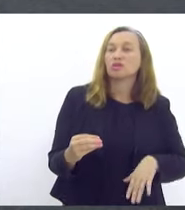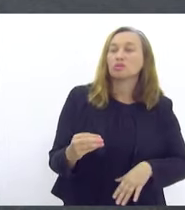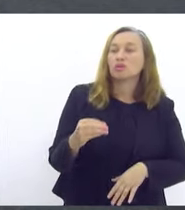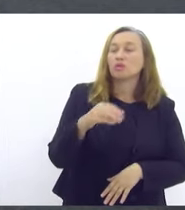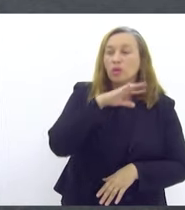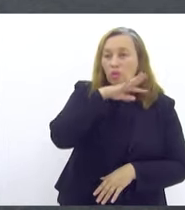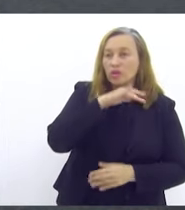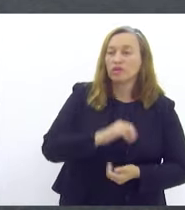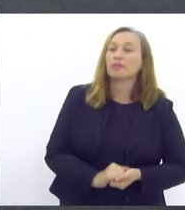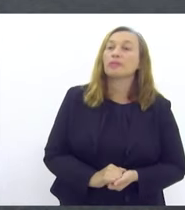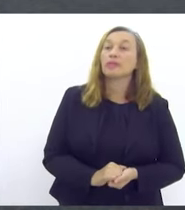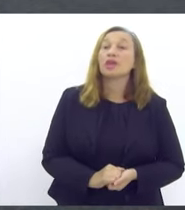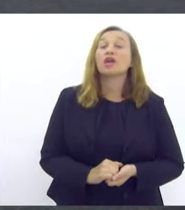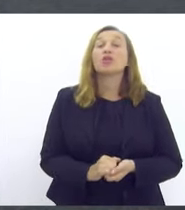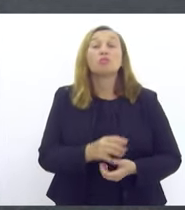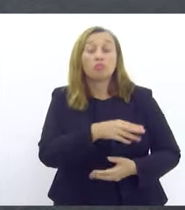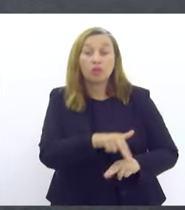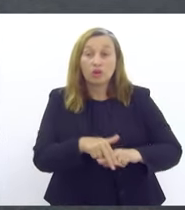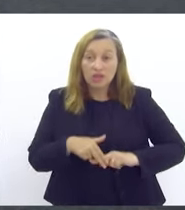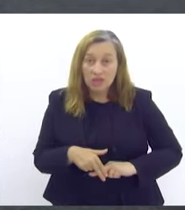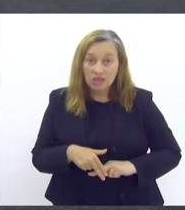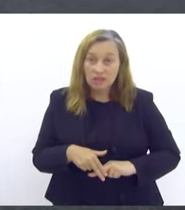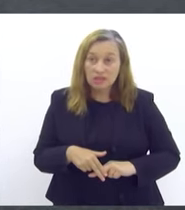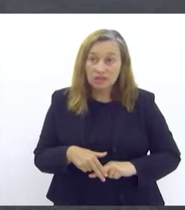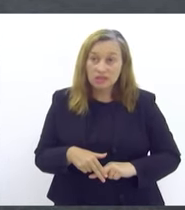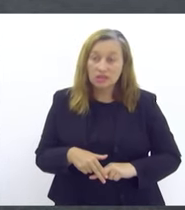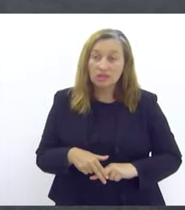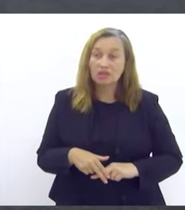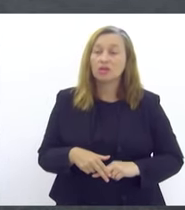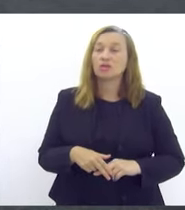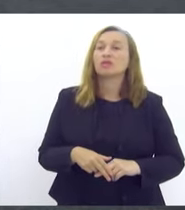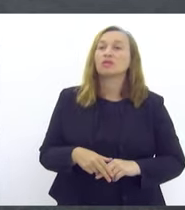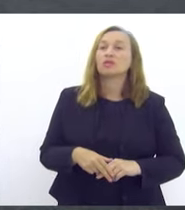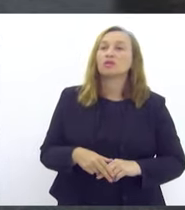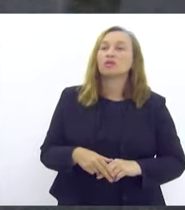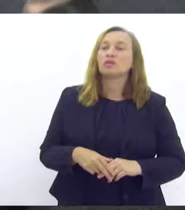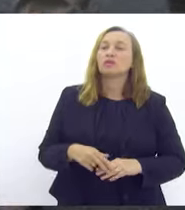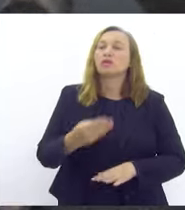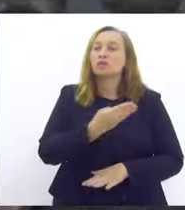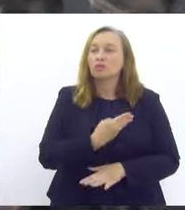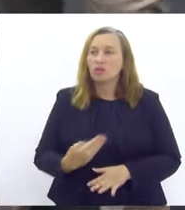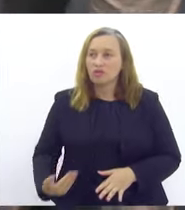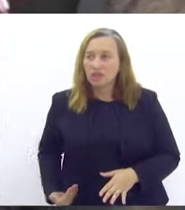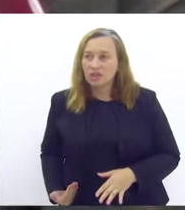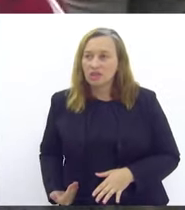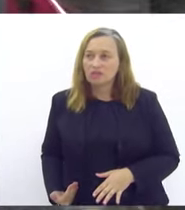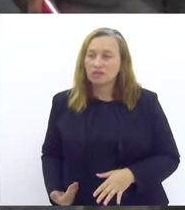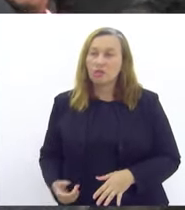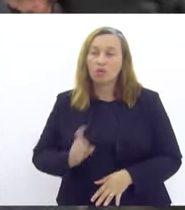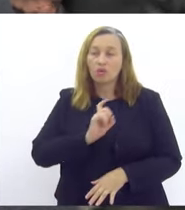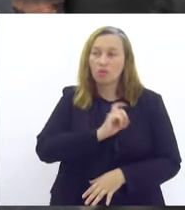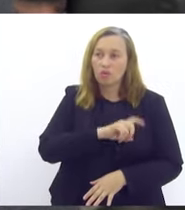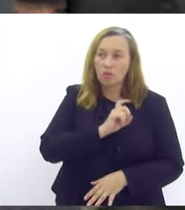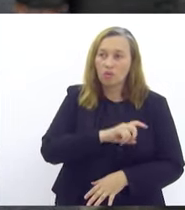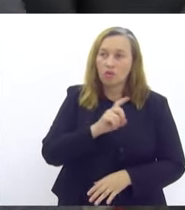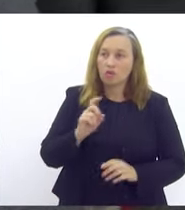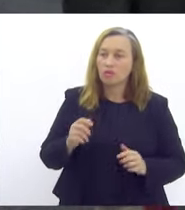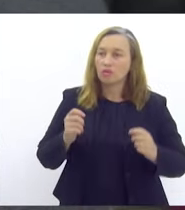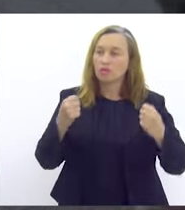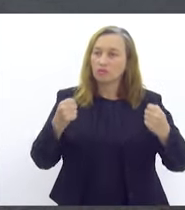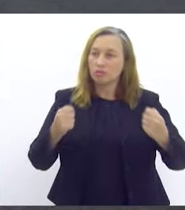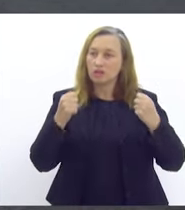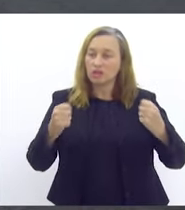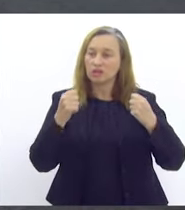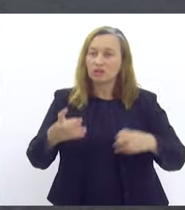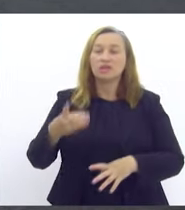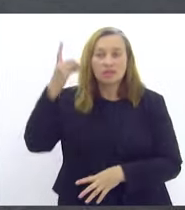acordando para isso. Por isso que tanto a maioria da Assembleia como o governador tiveram que ser covardes com militantes, com deputados